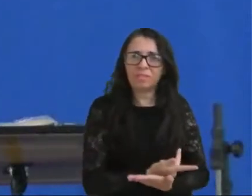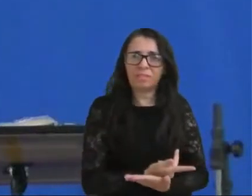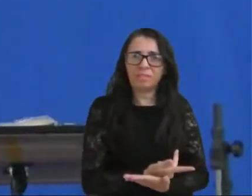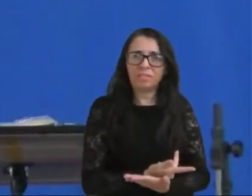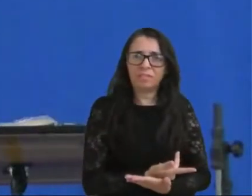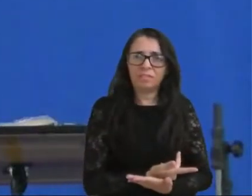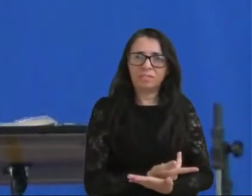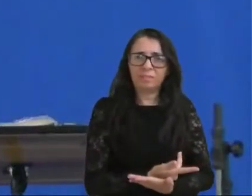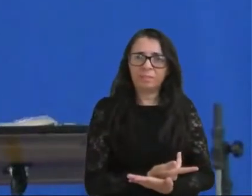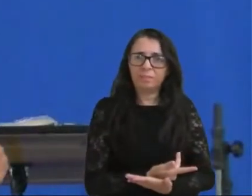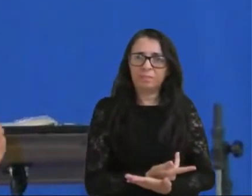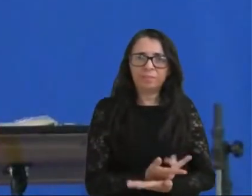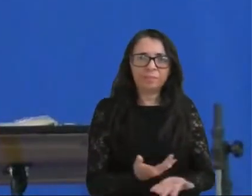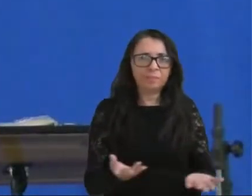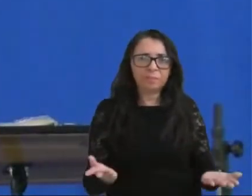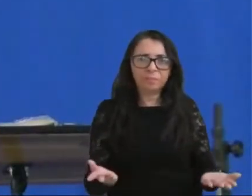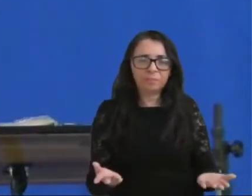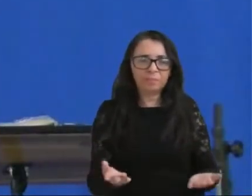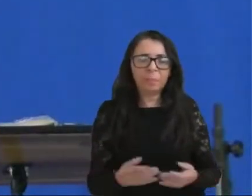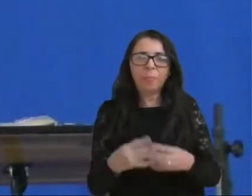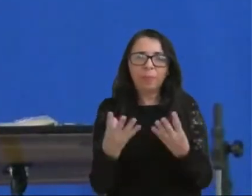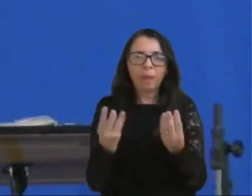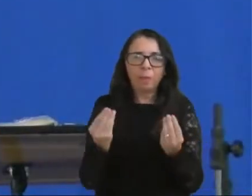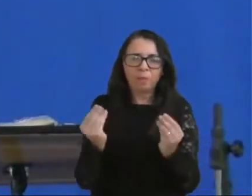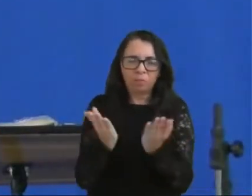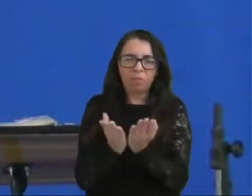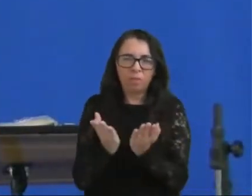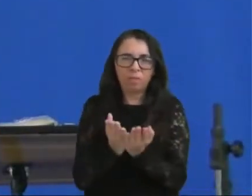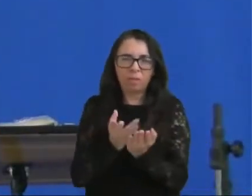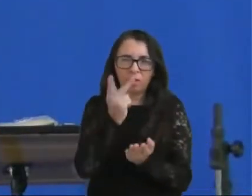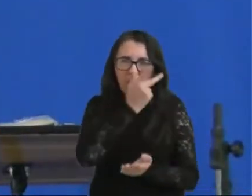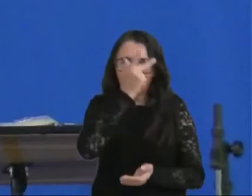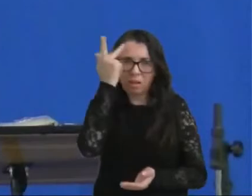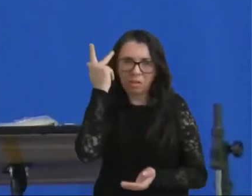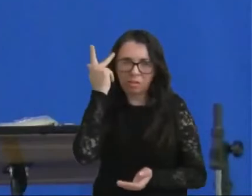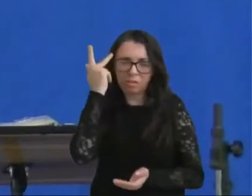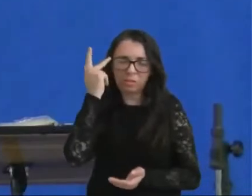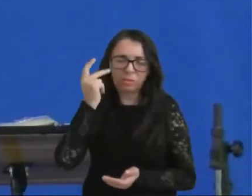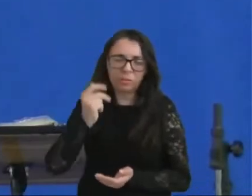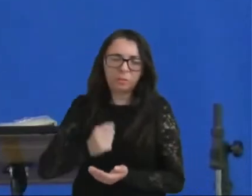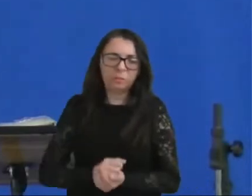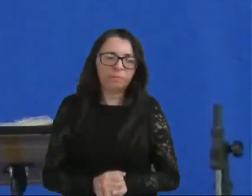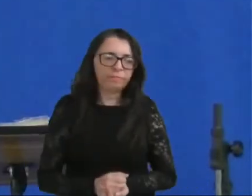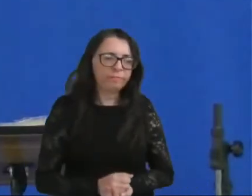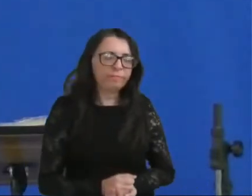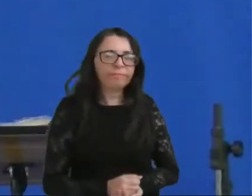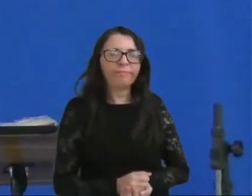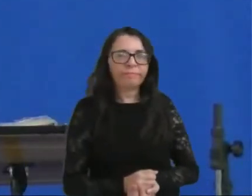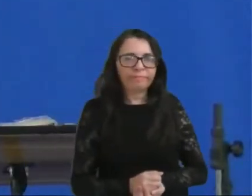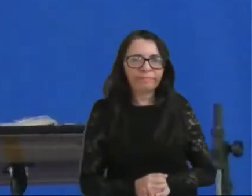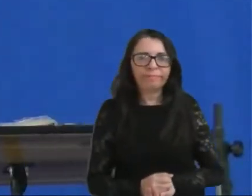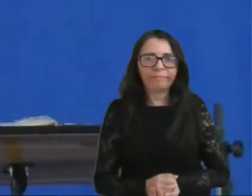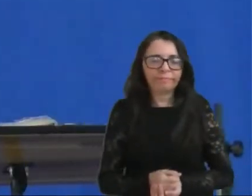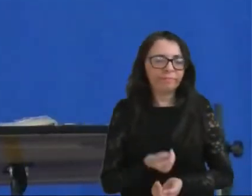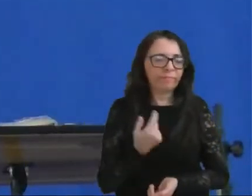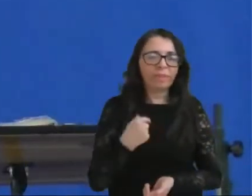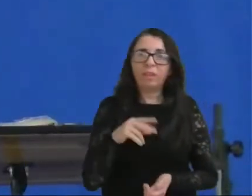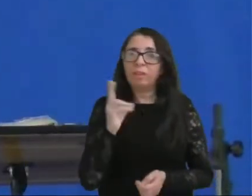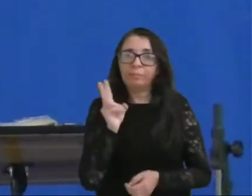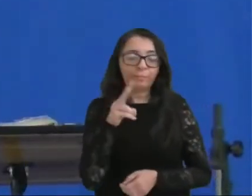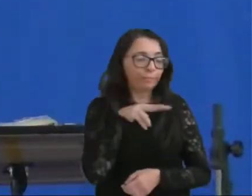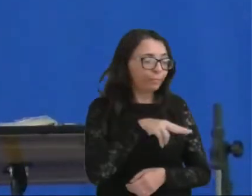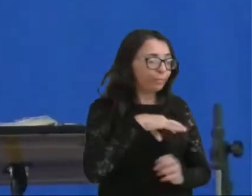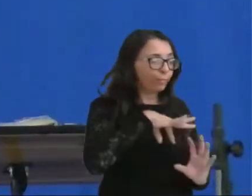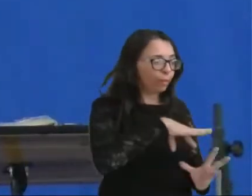Eles incentivavam os crentes a comer comida sacrificada aos ídolos. Não